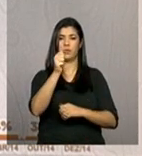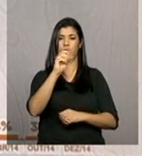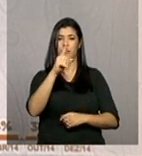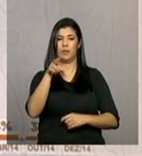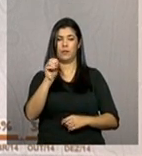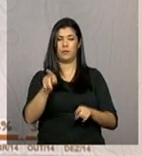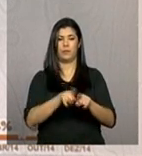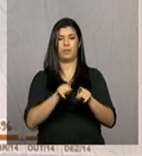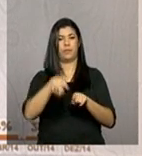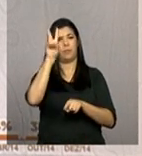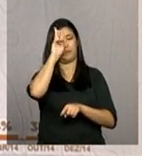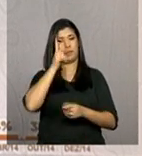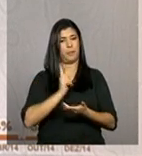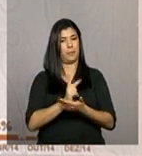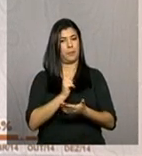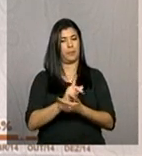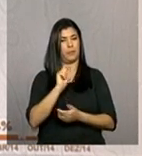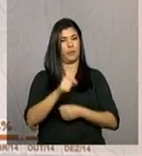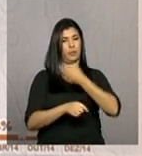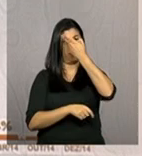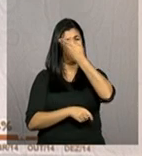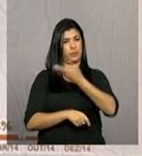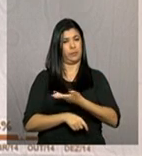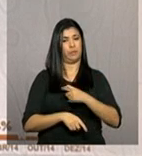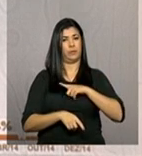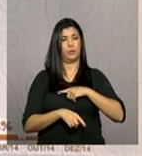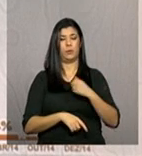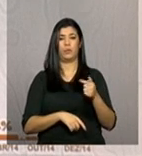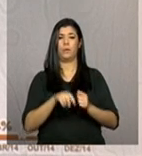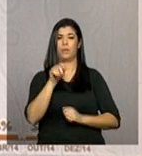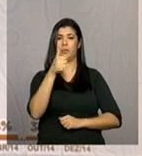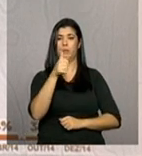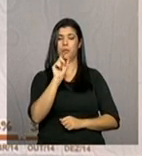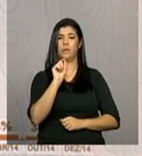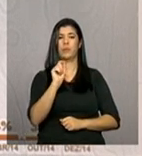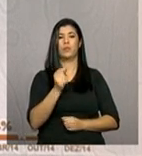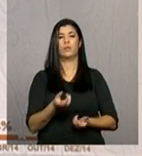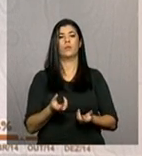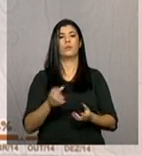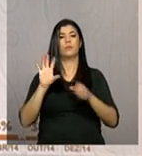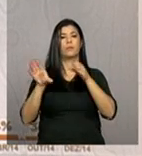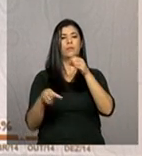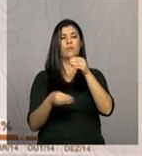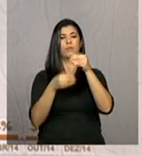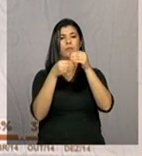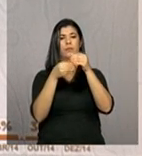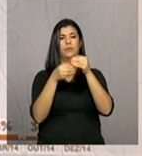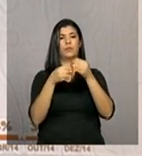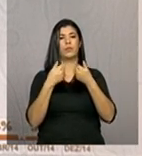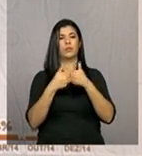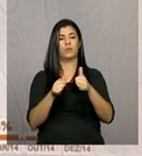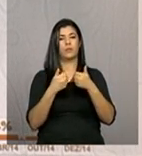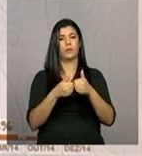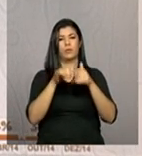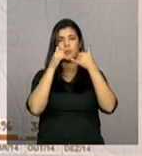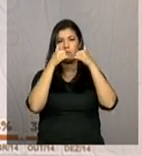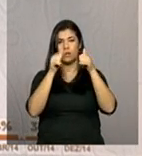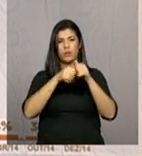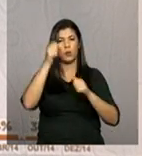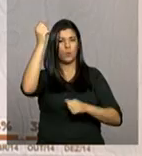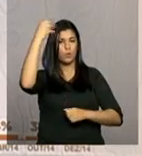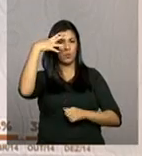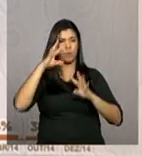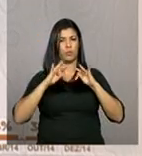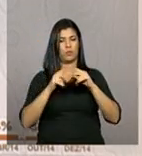aqui, lembrando sempre, duas coisas. A primeira, que só inclui os eixos de transporte, energia, luz para